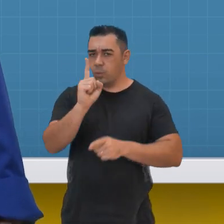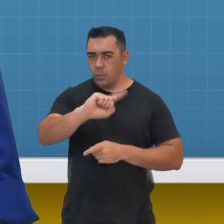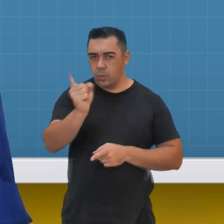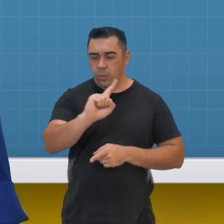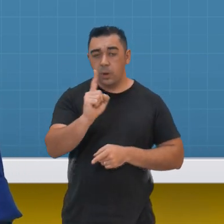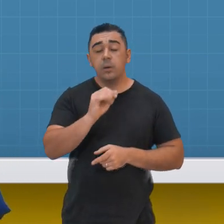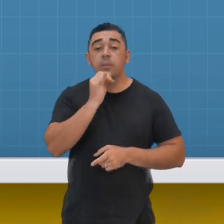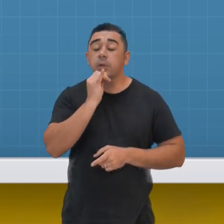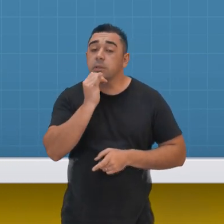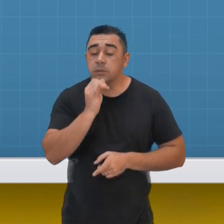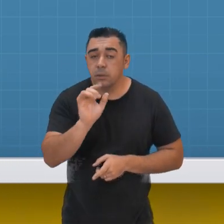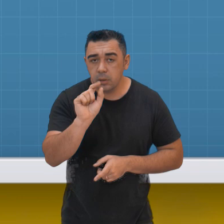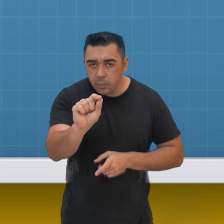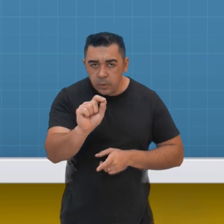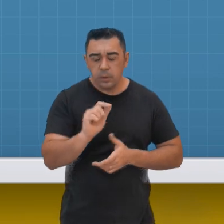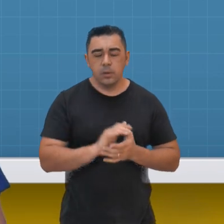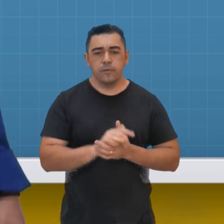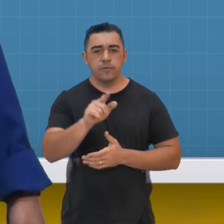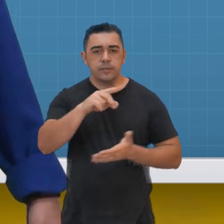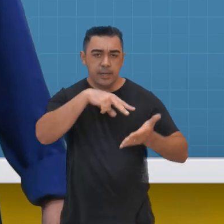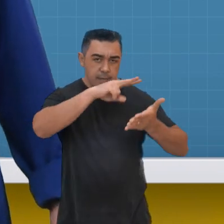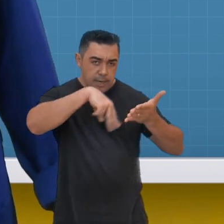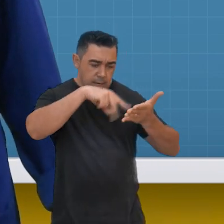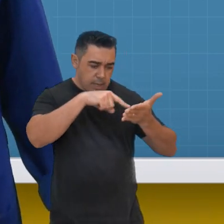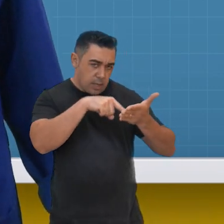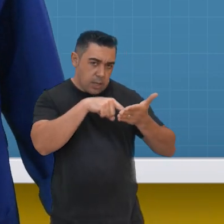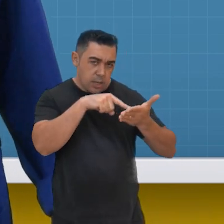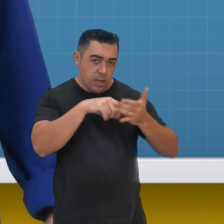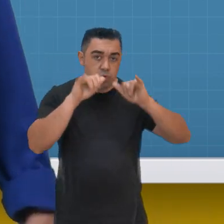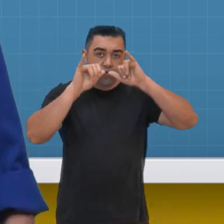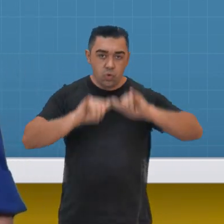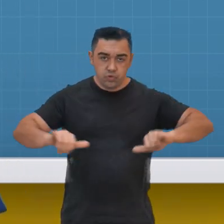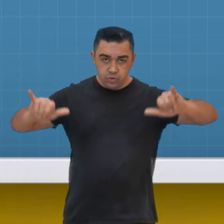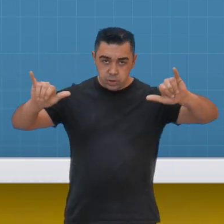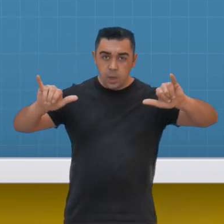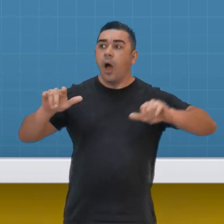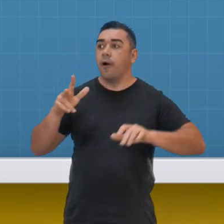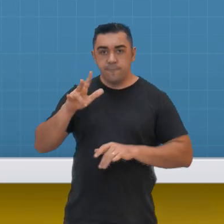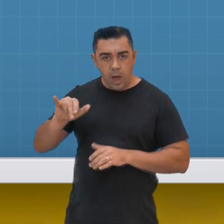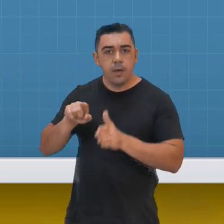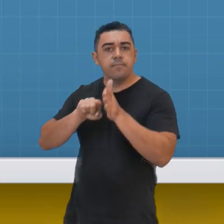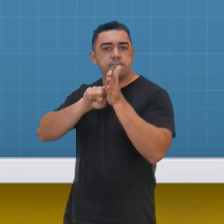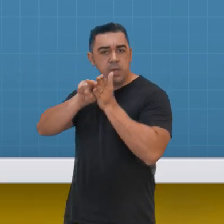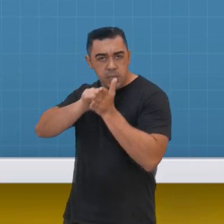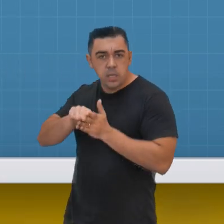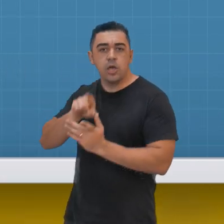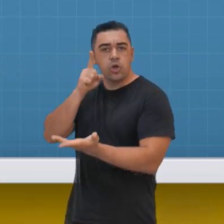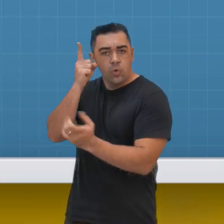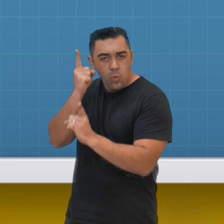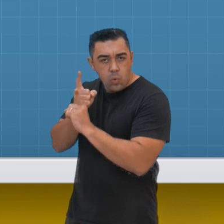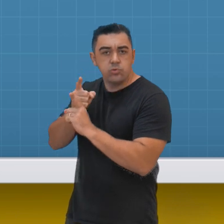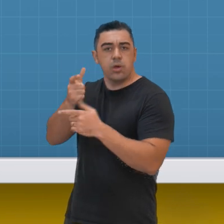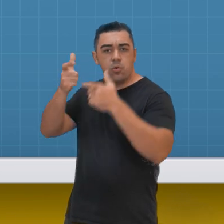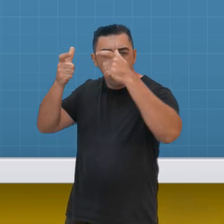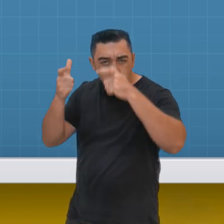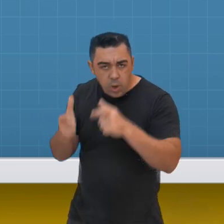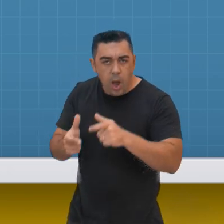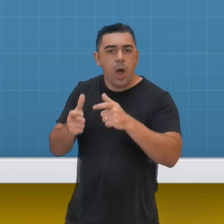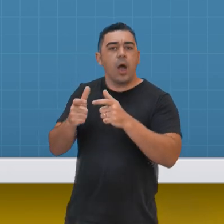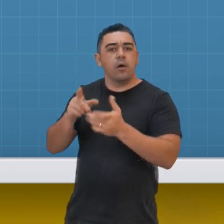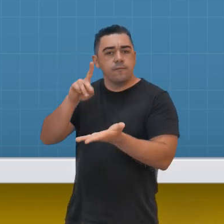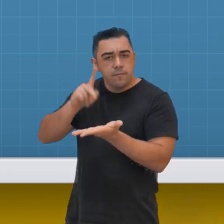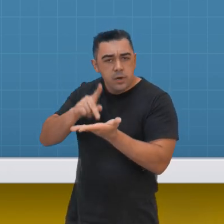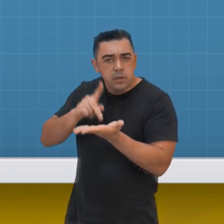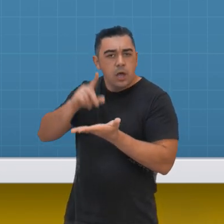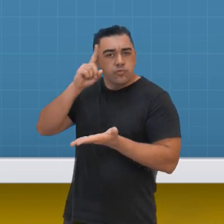encontrar. Então se, por exemplo, se você ler uma notícia, vai pesquisar que você vai encontrar o lugar onde aquilo